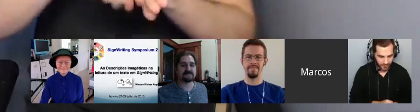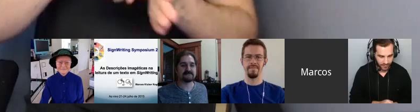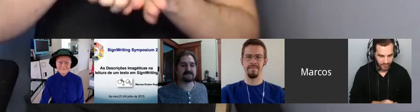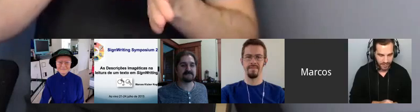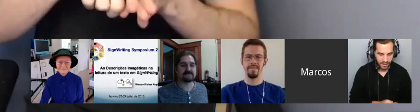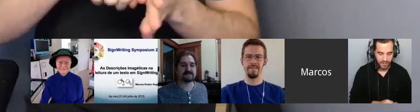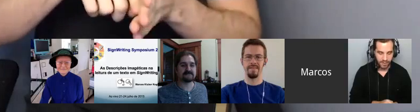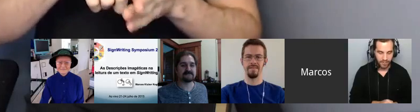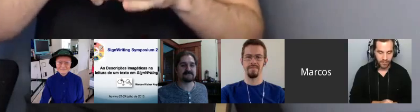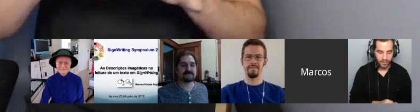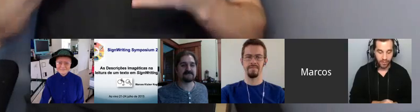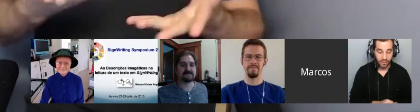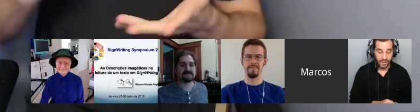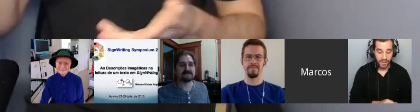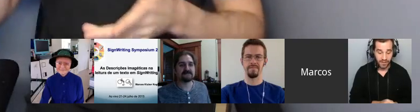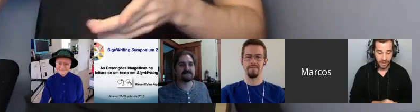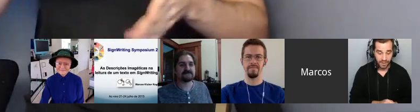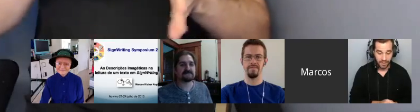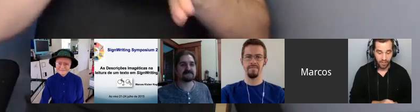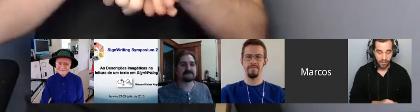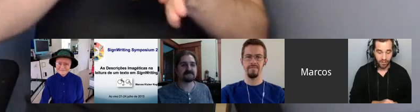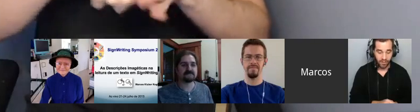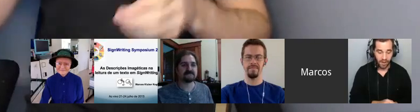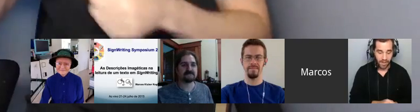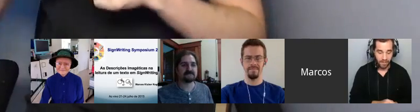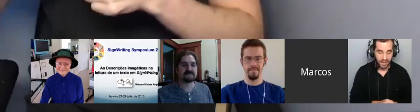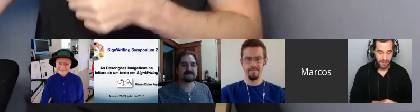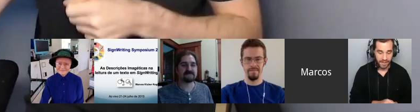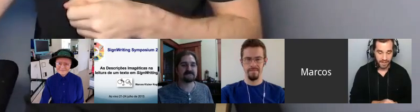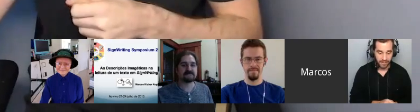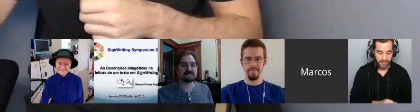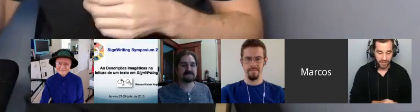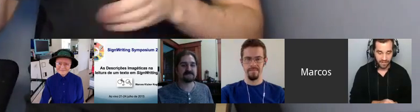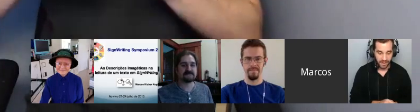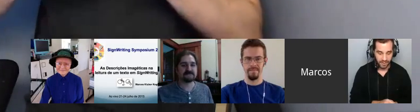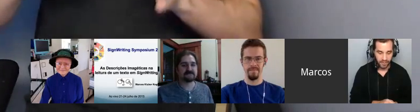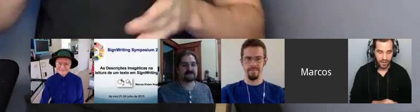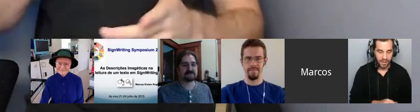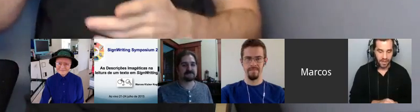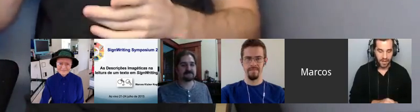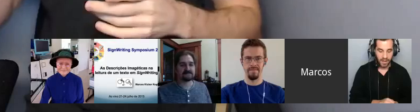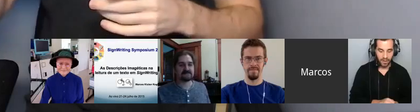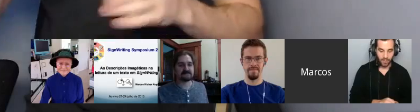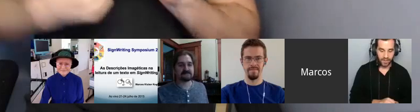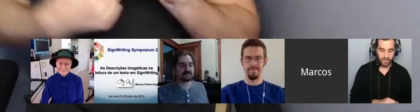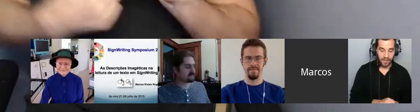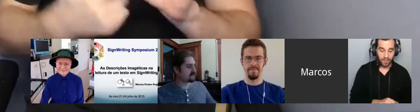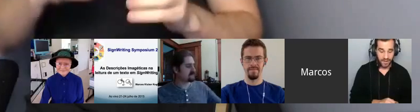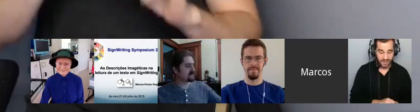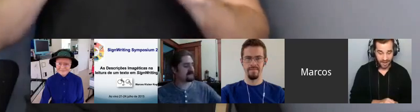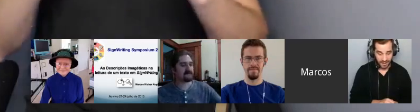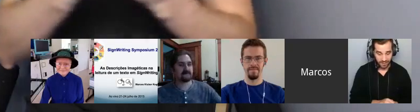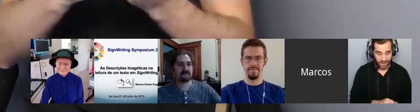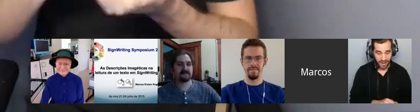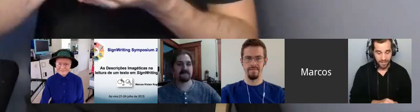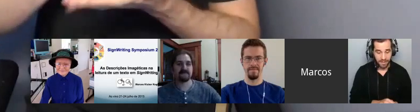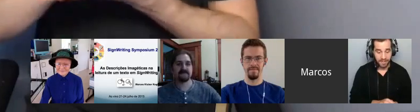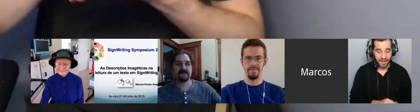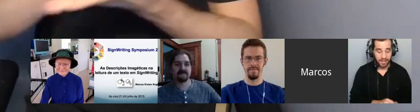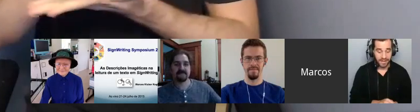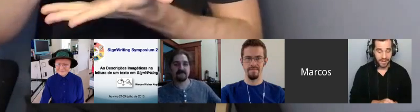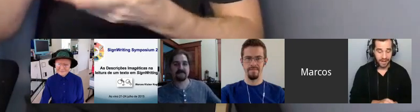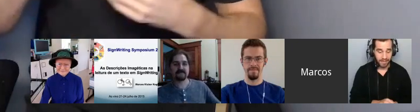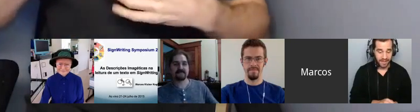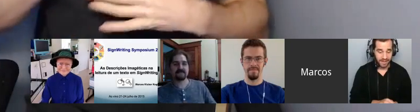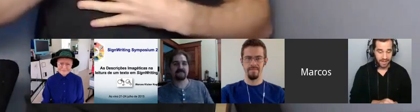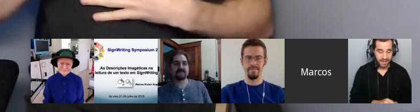olá a todos, eu estou muito contente com a minha participação neste evento. Eu terminei o mestrado, é a minha